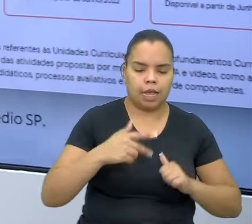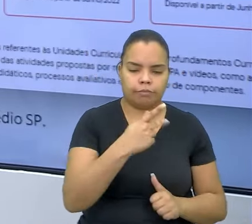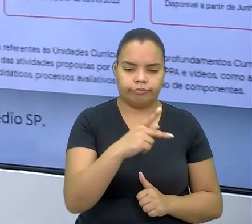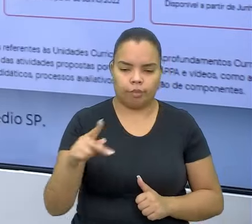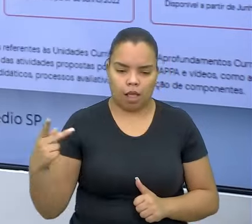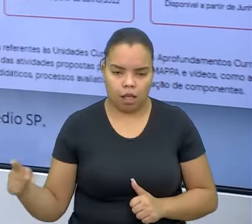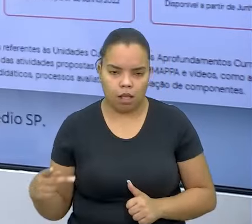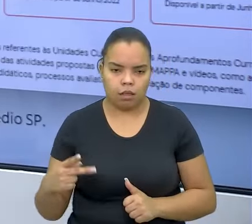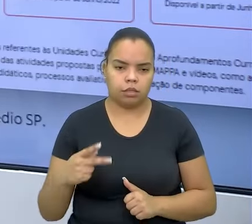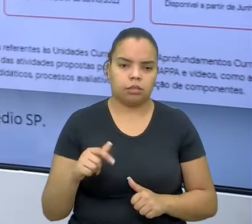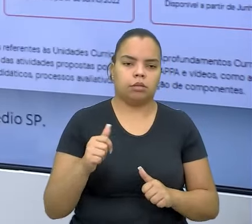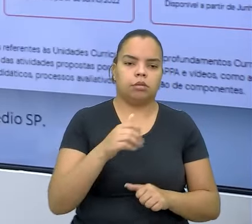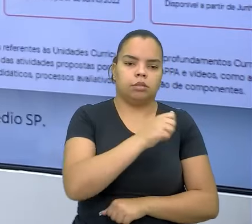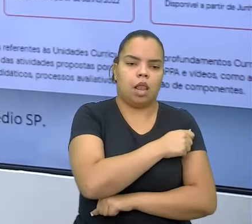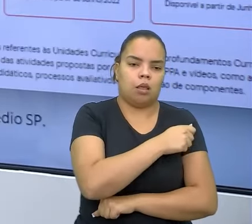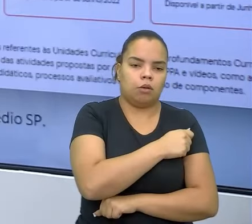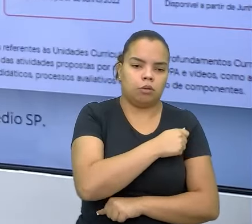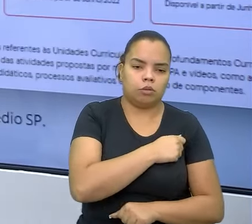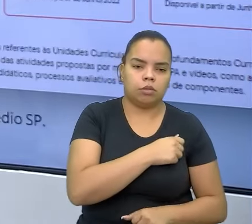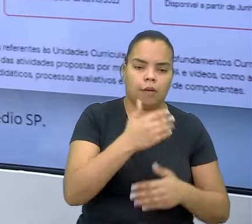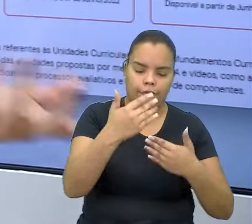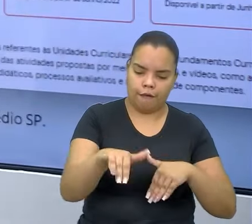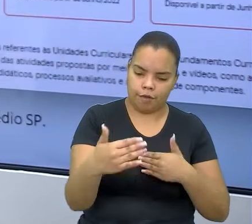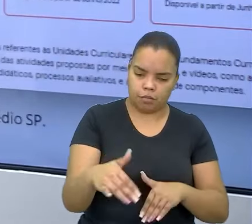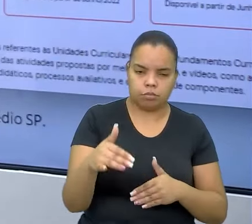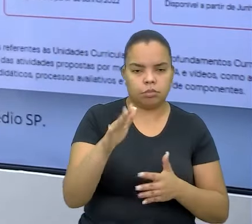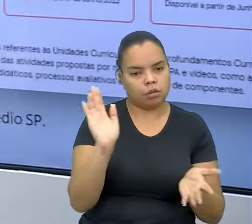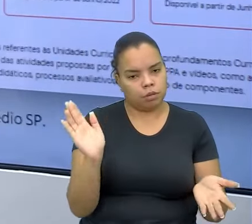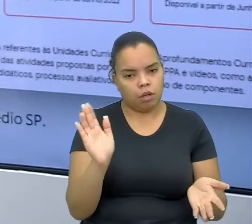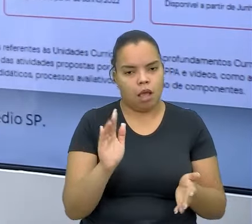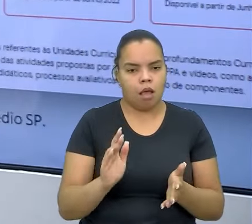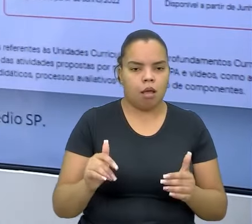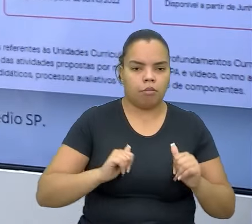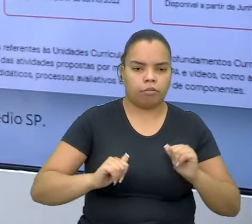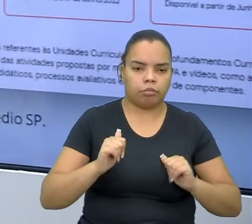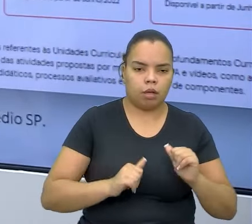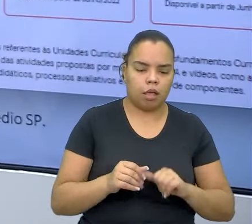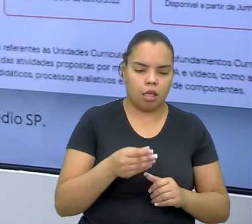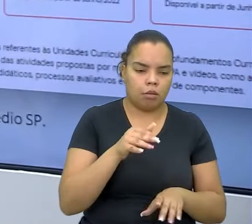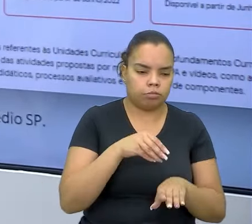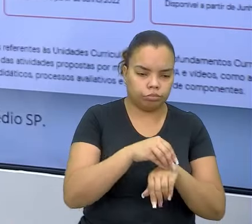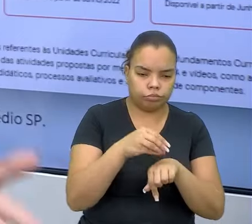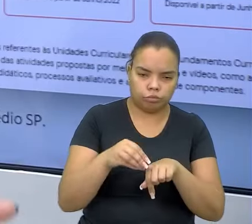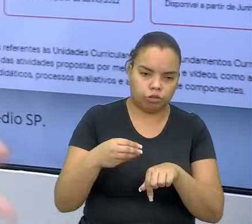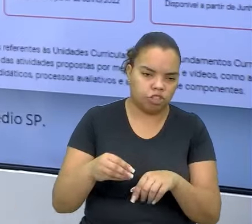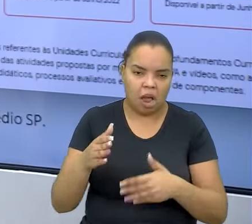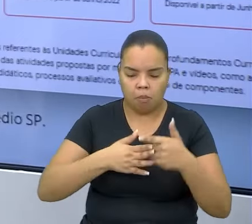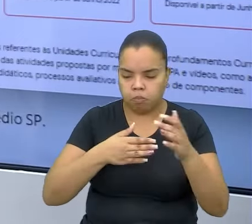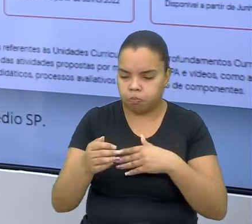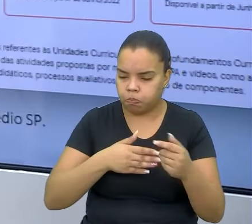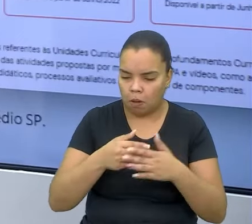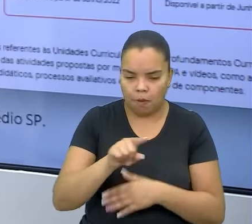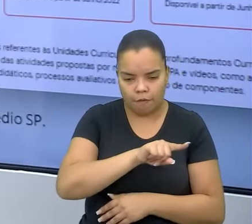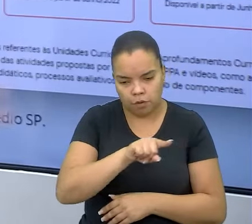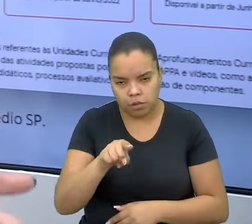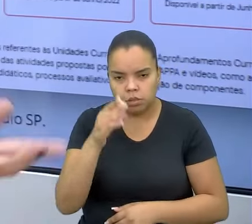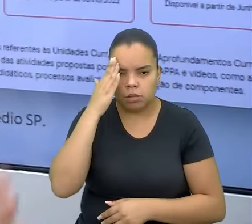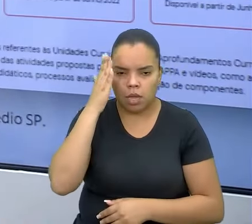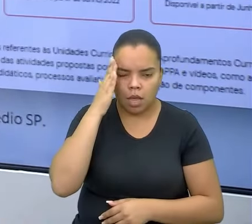feedbacks, autoavaliação e assim por diante, tá? Então, quem quiser também saber um pouco mais dessa parte da avaliação, né? Como a gente avalia a UC1